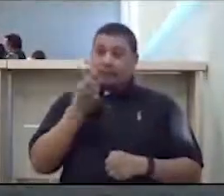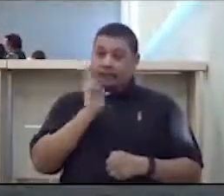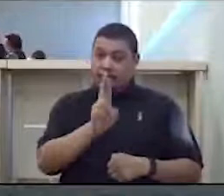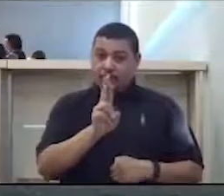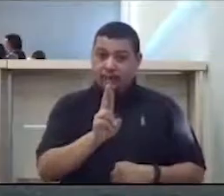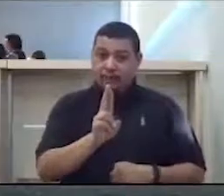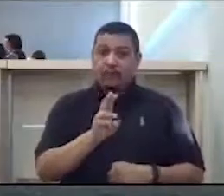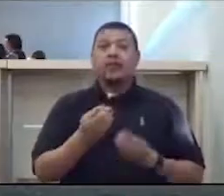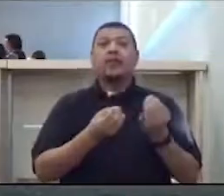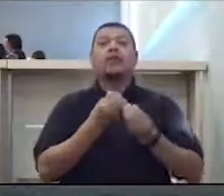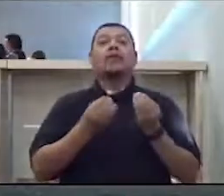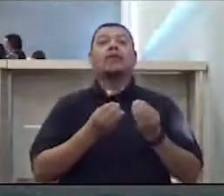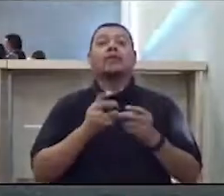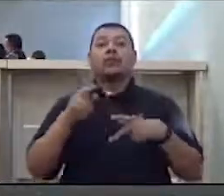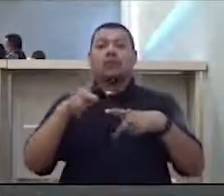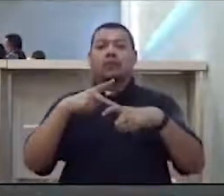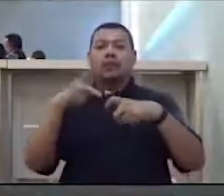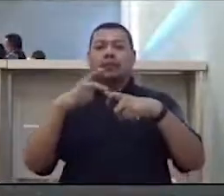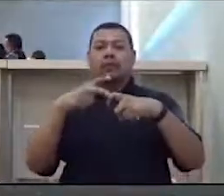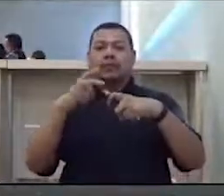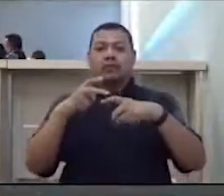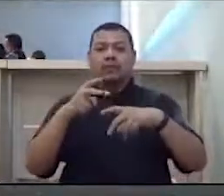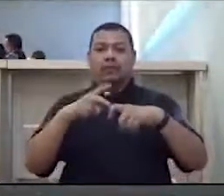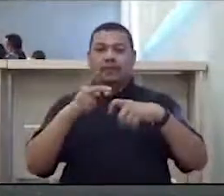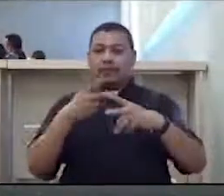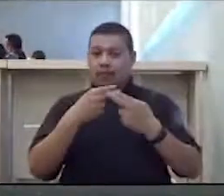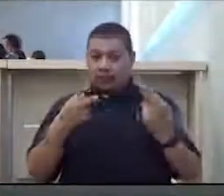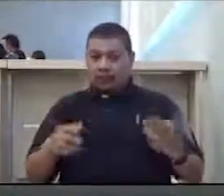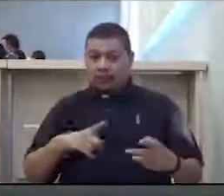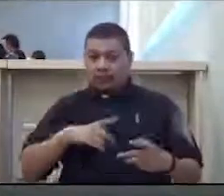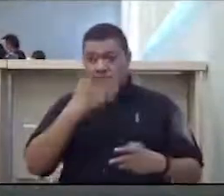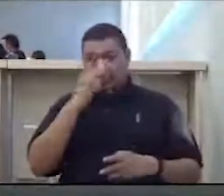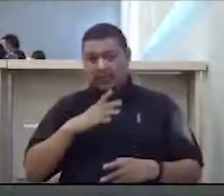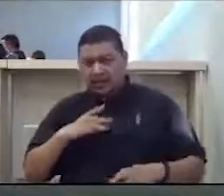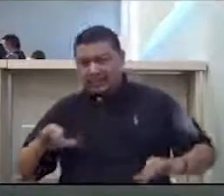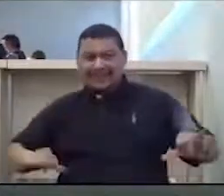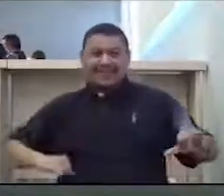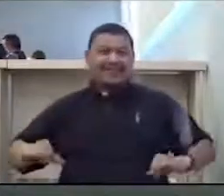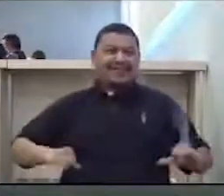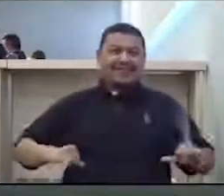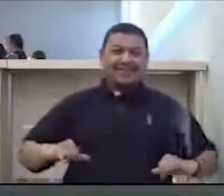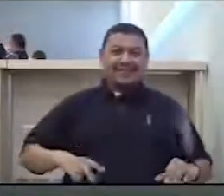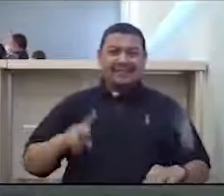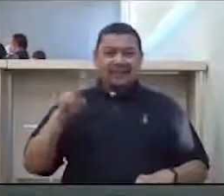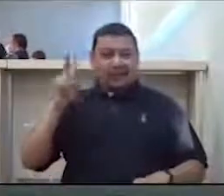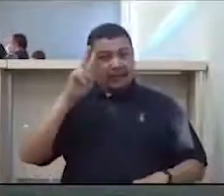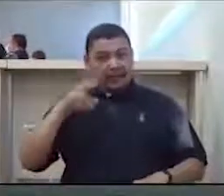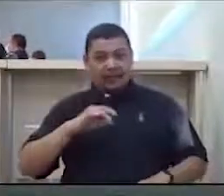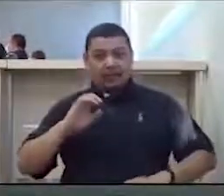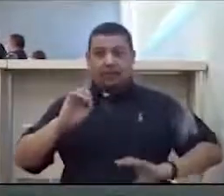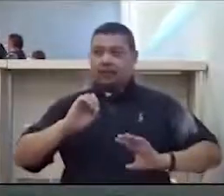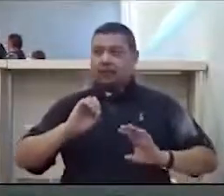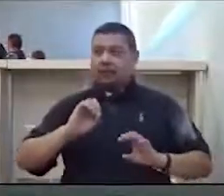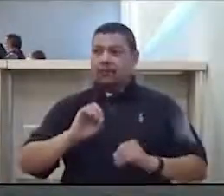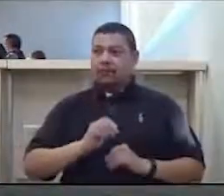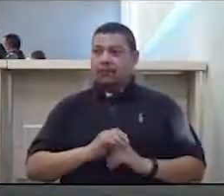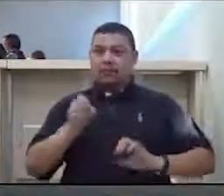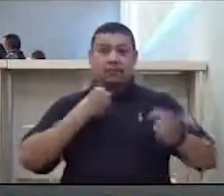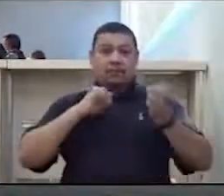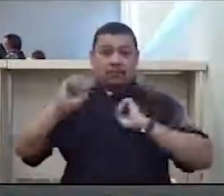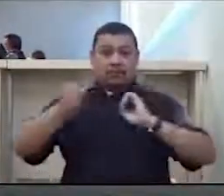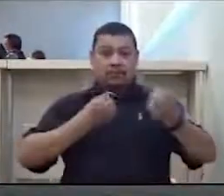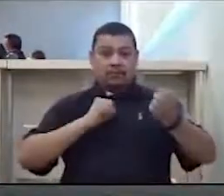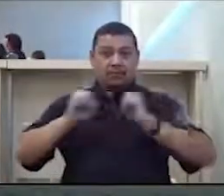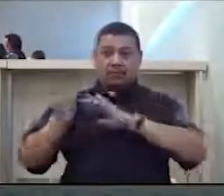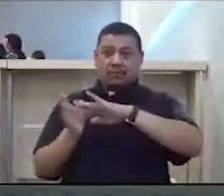euro. Pessoas mendigando. Lembra do Salmo do número 121? Elevo meus olhos para o